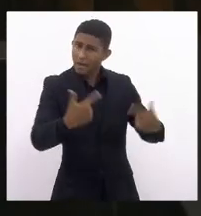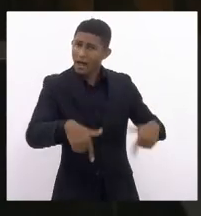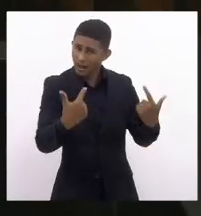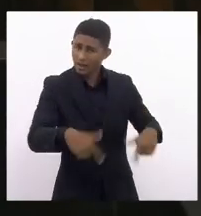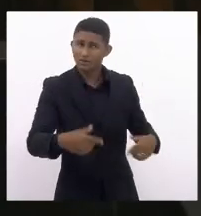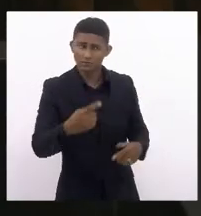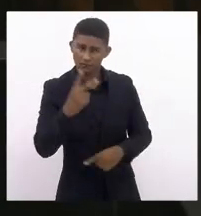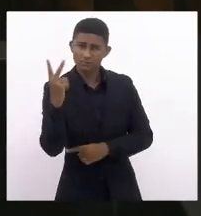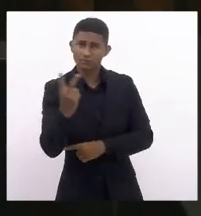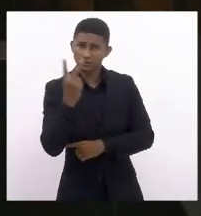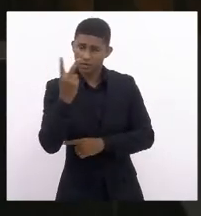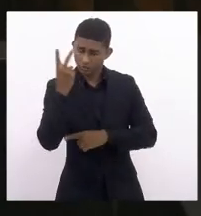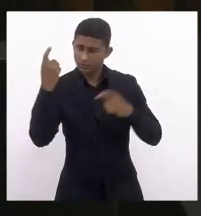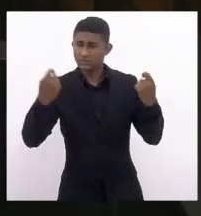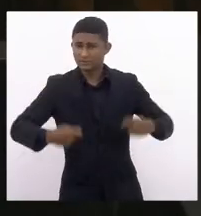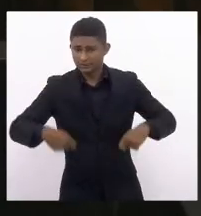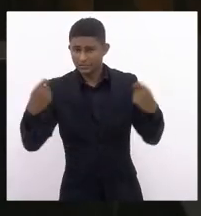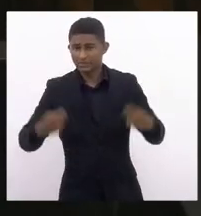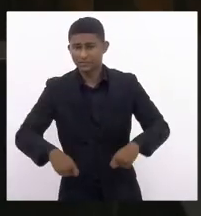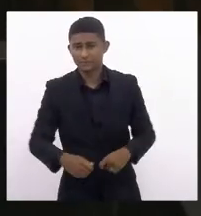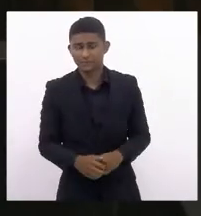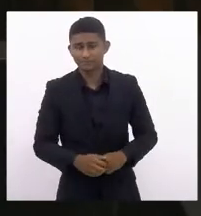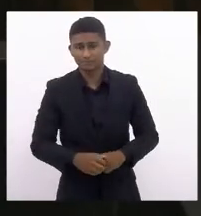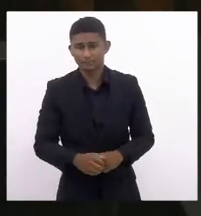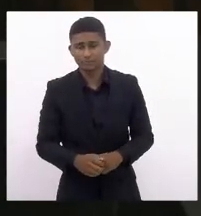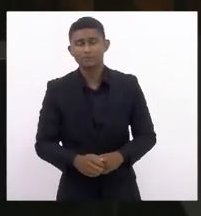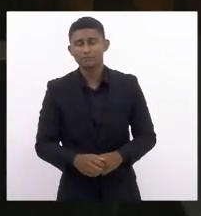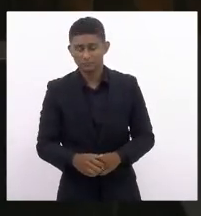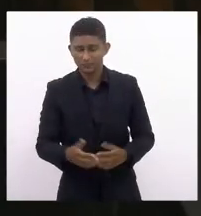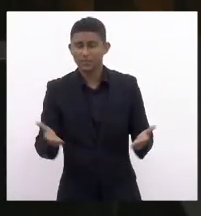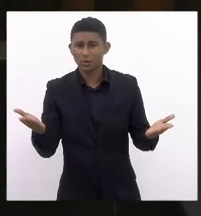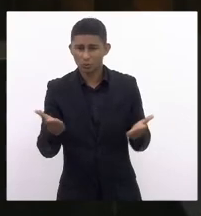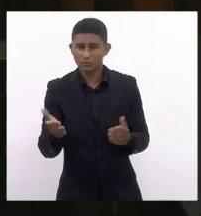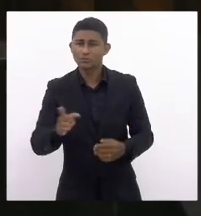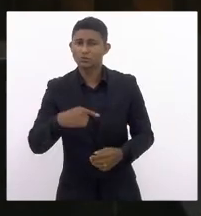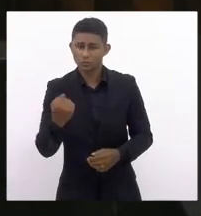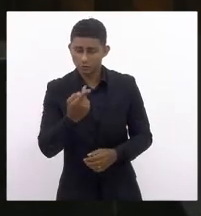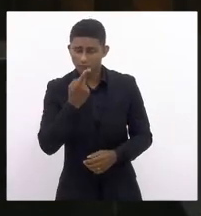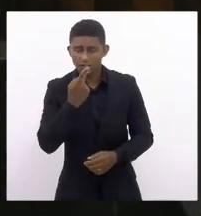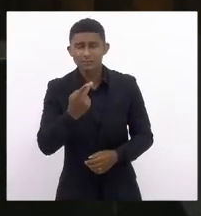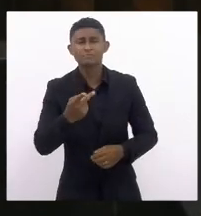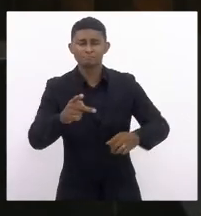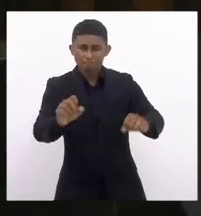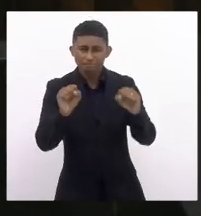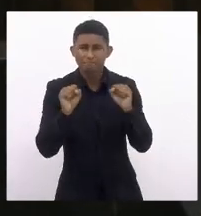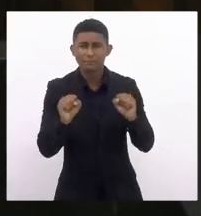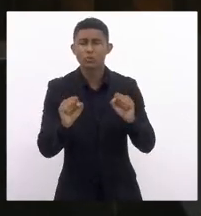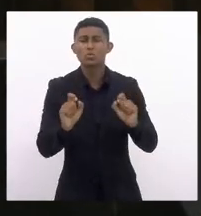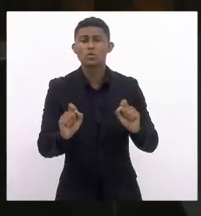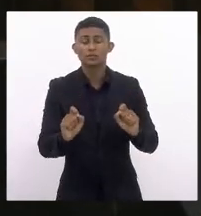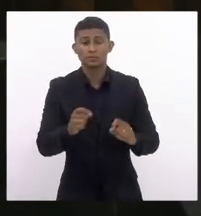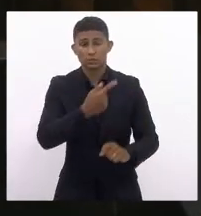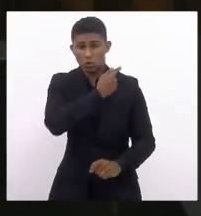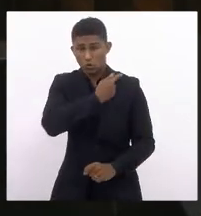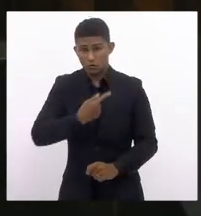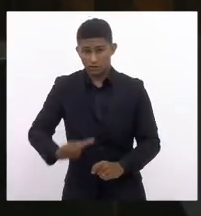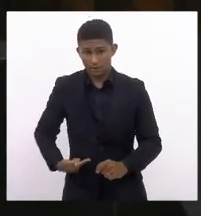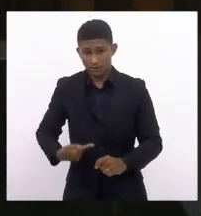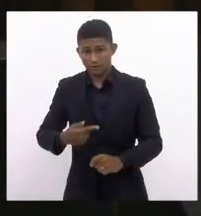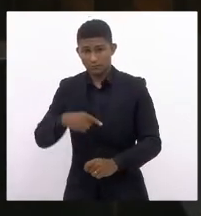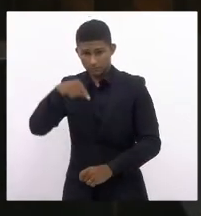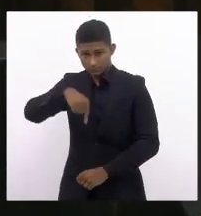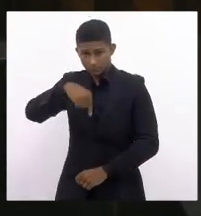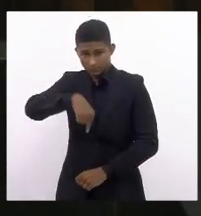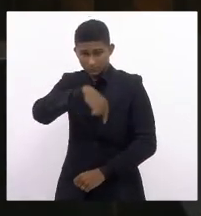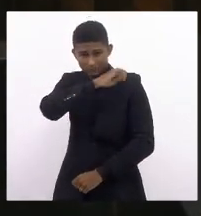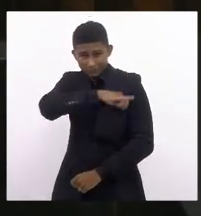Hoje, a gente pode dizer com todas as letras, o governo do Estado do Rio de Janeiro tem